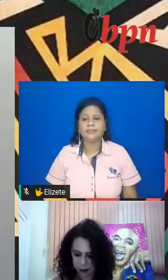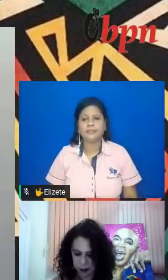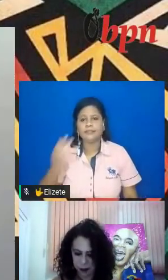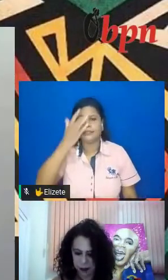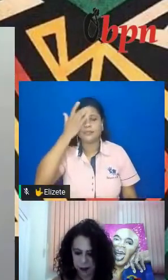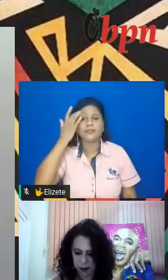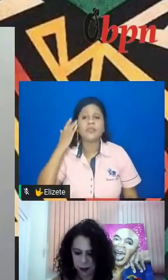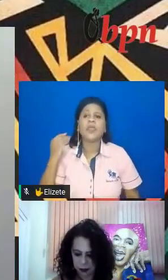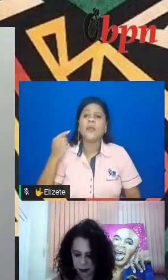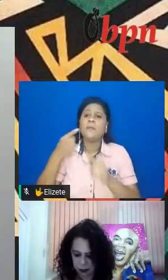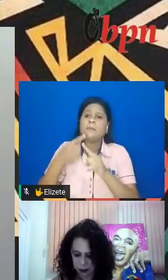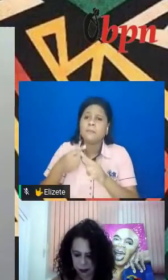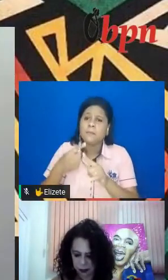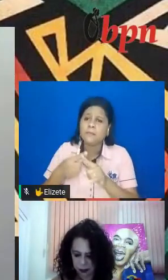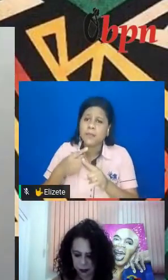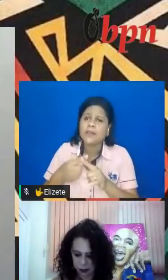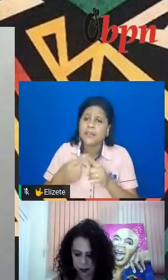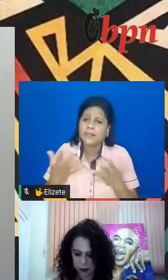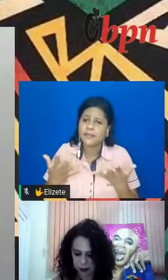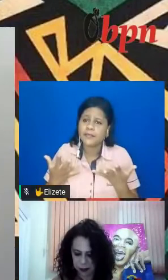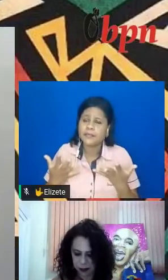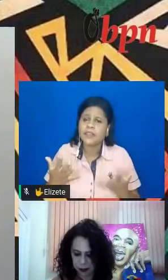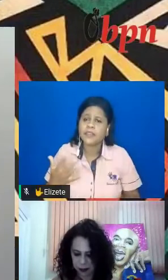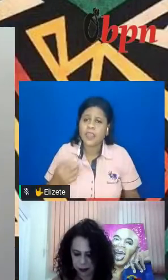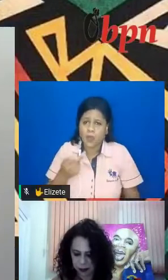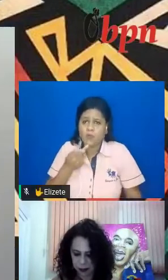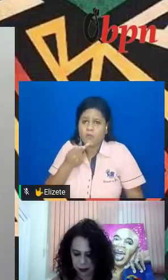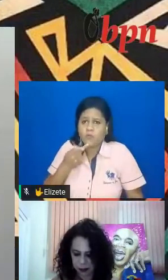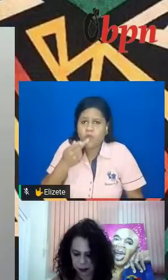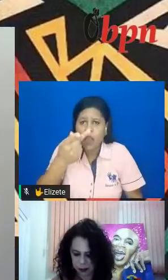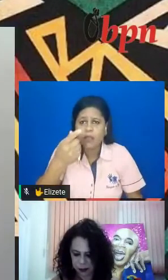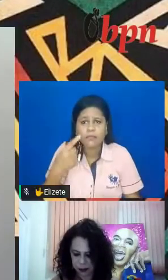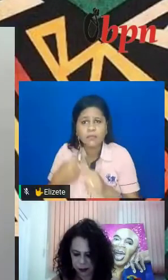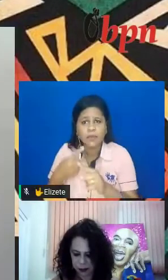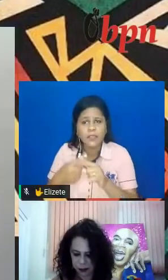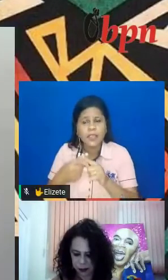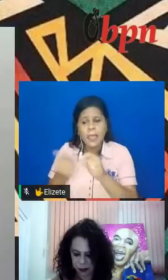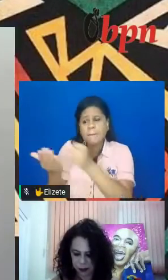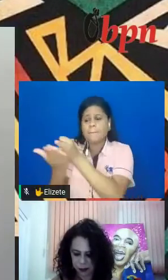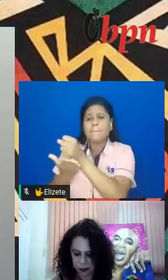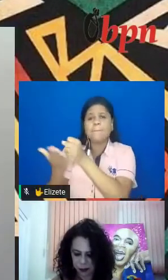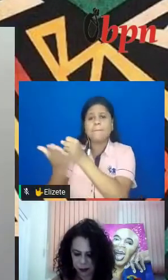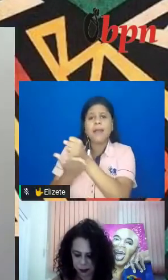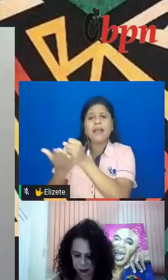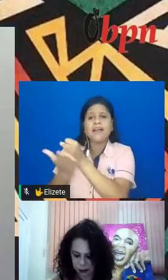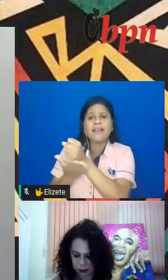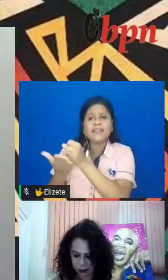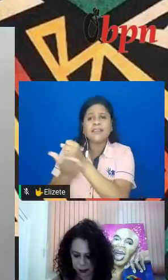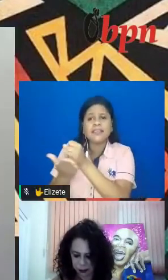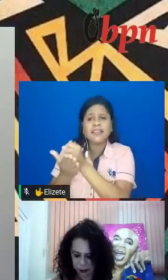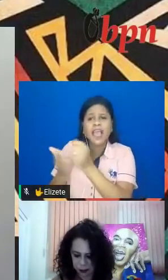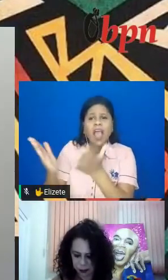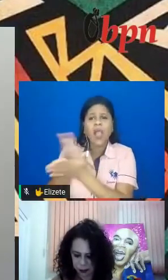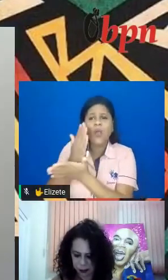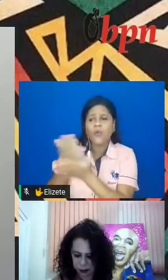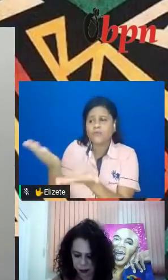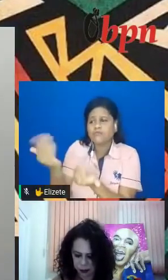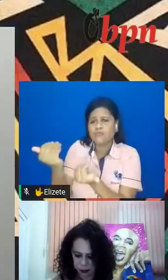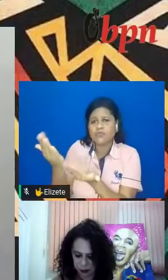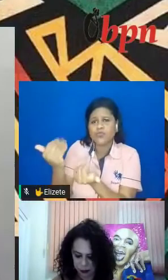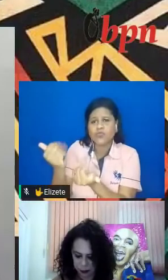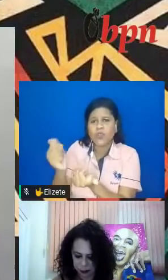Porque a gente conhece, eu estou falando isso porque eu, até muito baseado em alguns jovens negros que eu